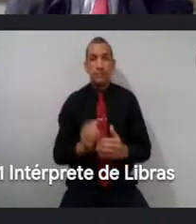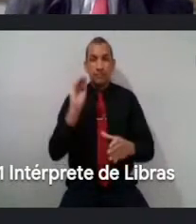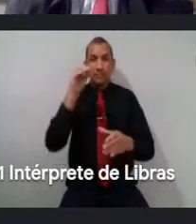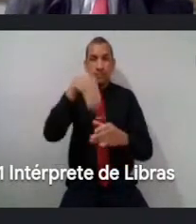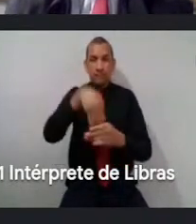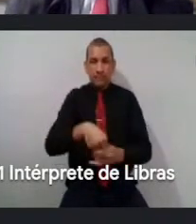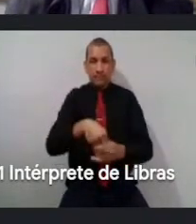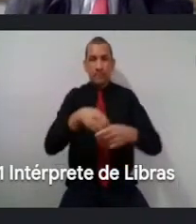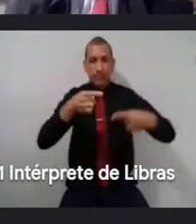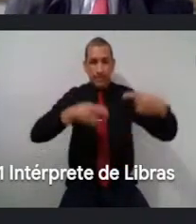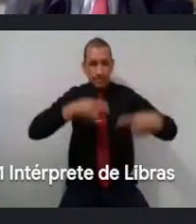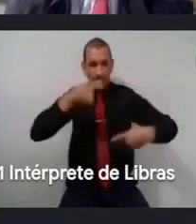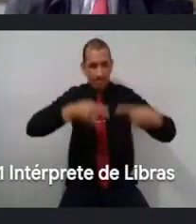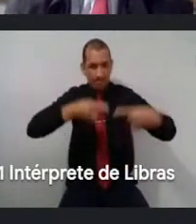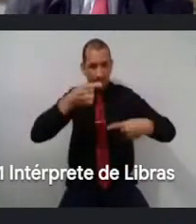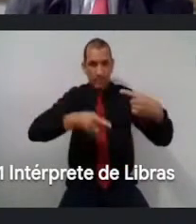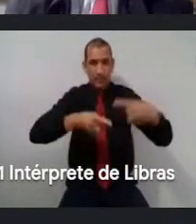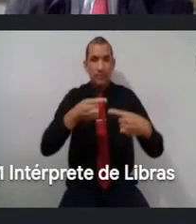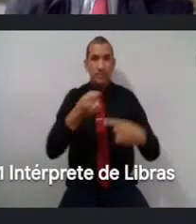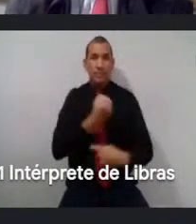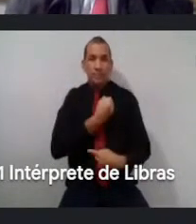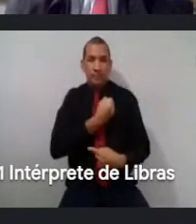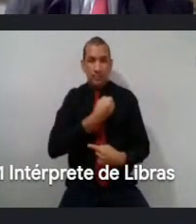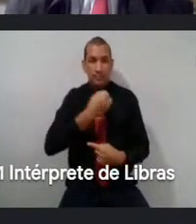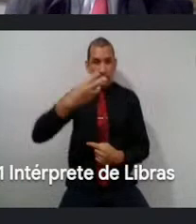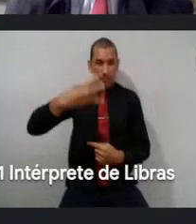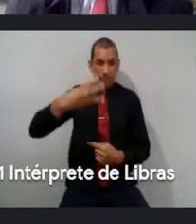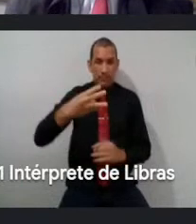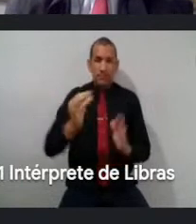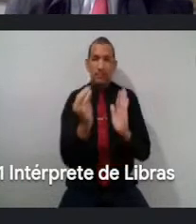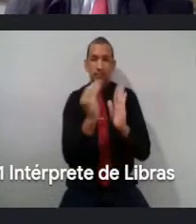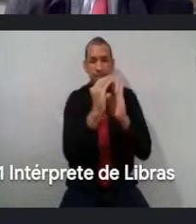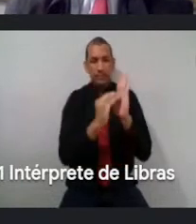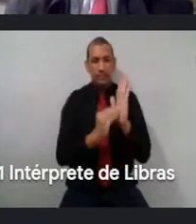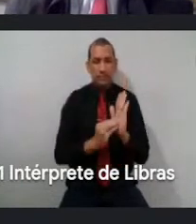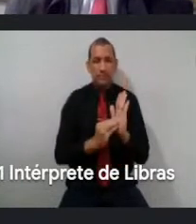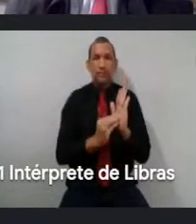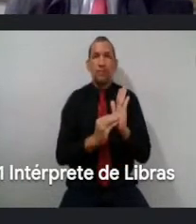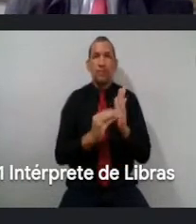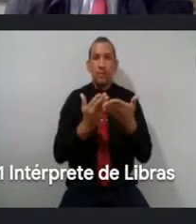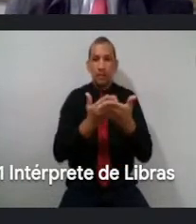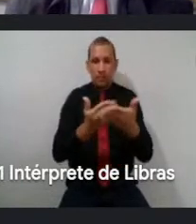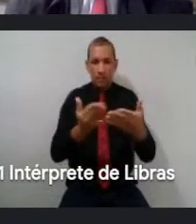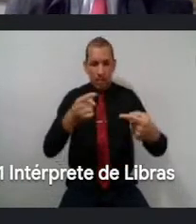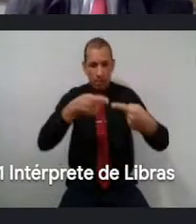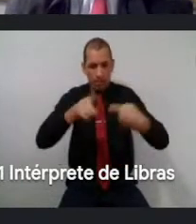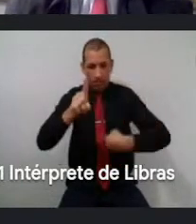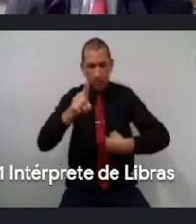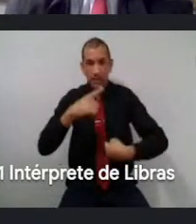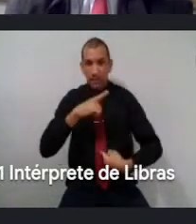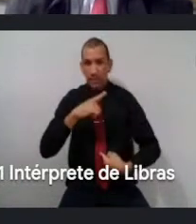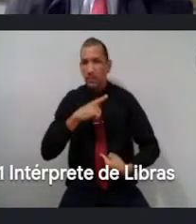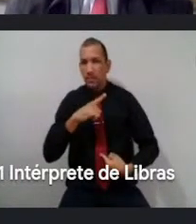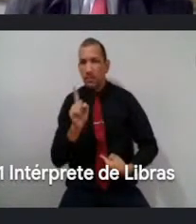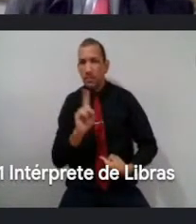votação em discussão e votação ou item nº 3-a palco alguma ideia